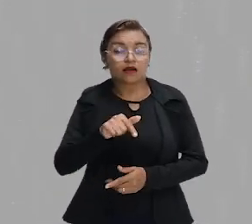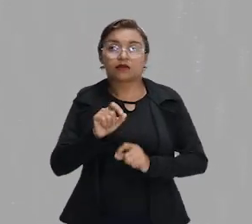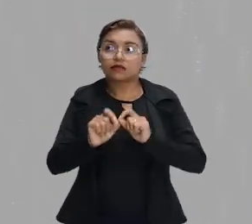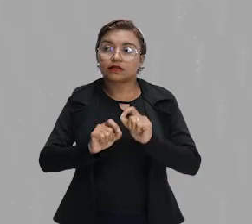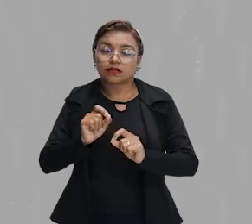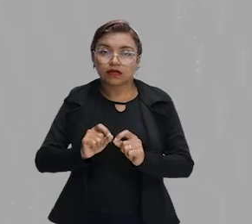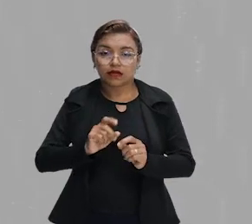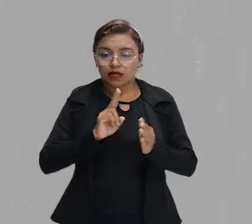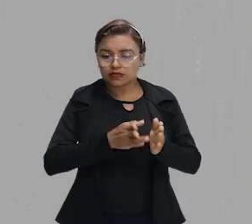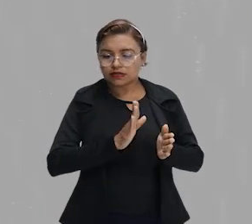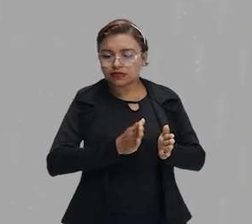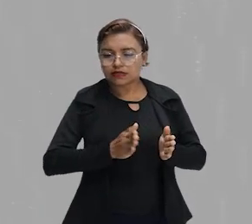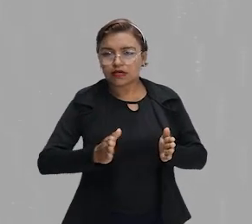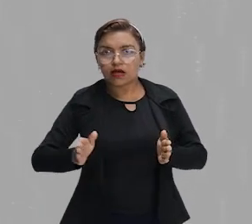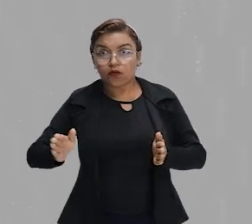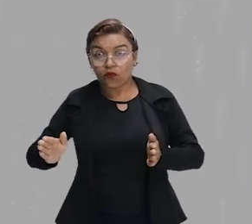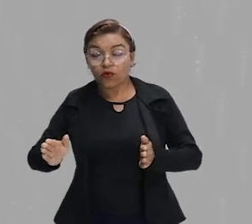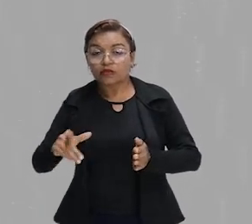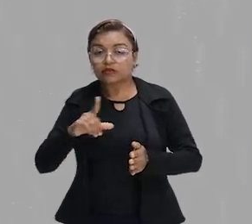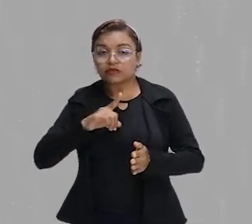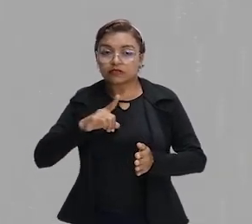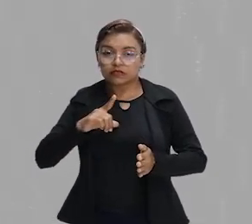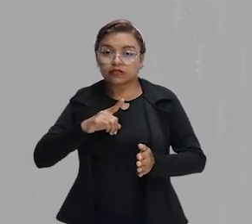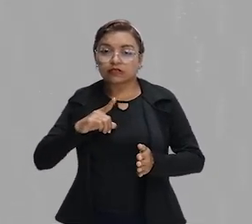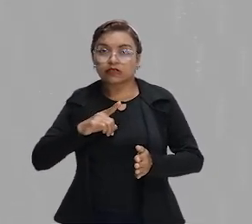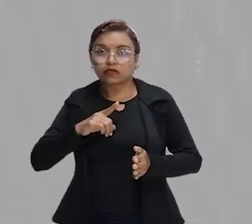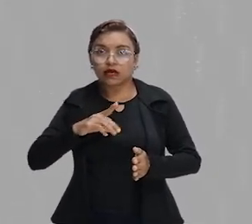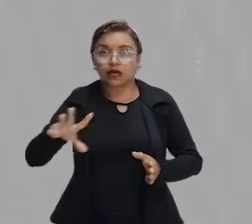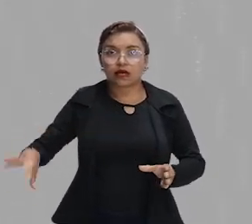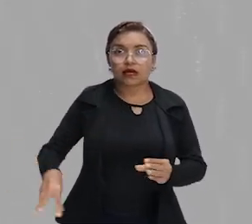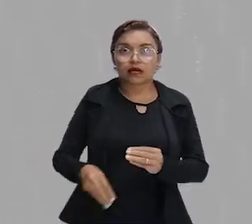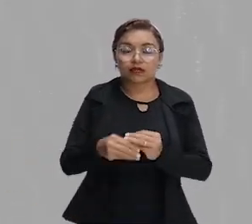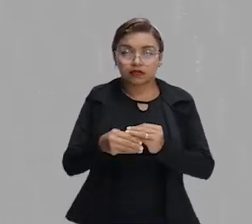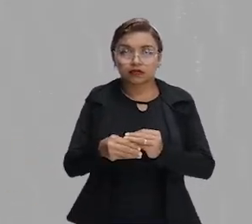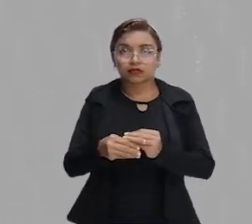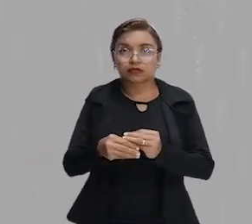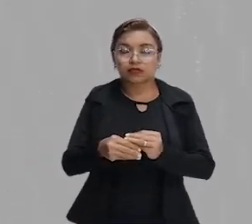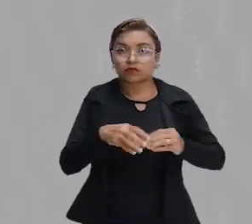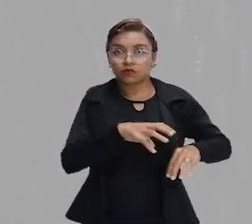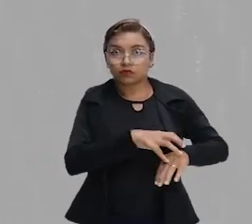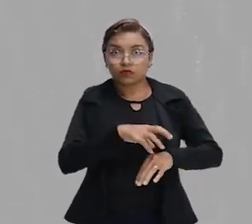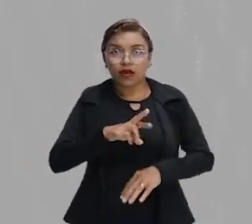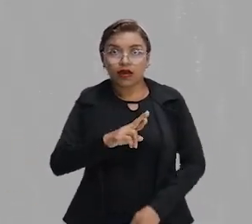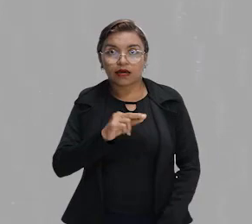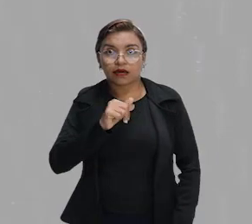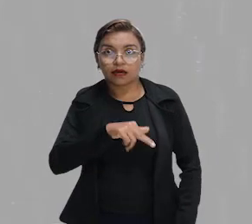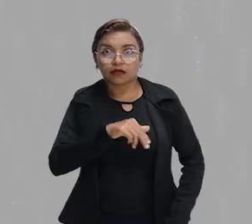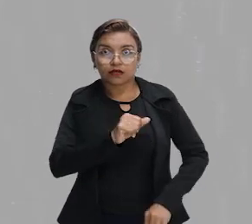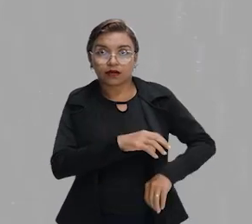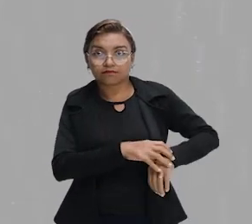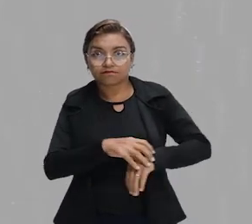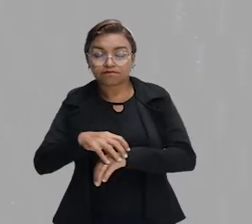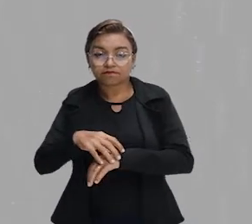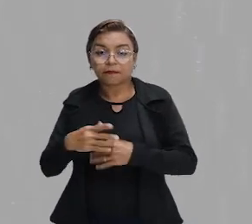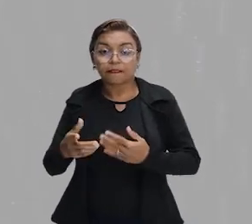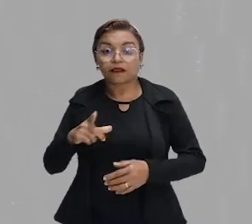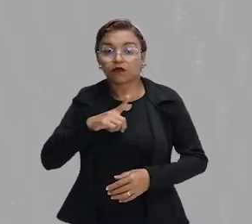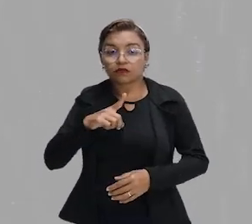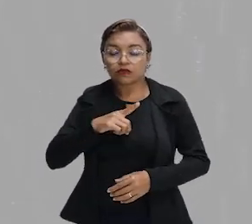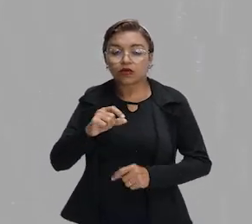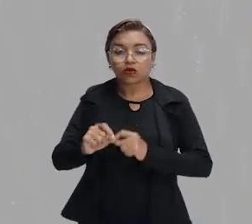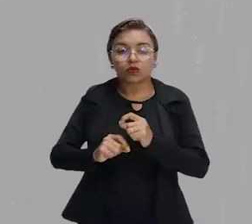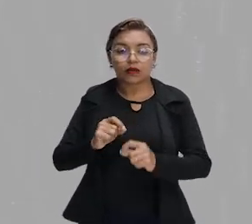pela sequência de nucleotídeos presentes no RNA mensageiro. E aí, para isso, tem que